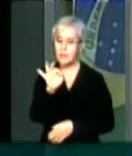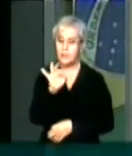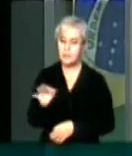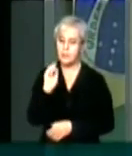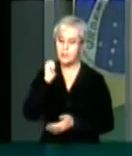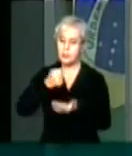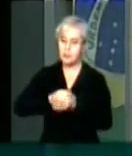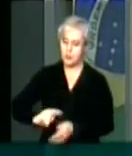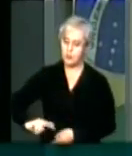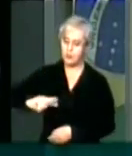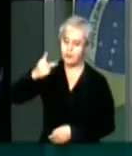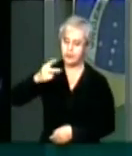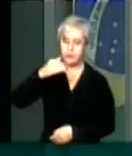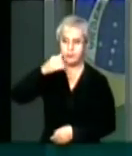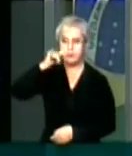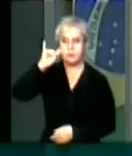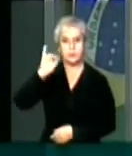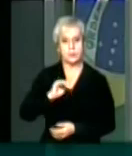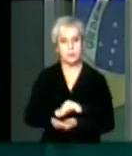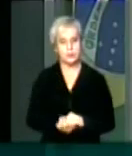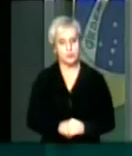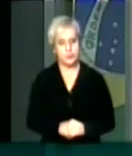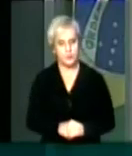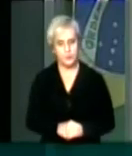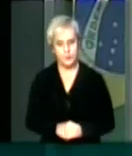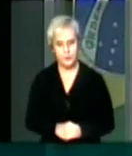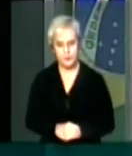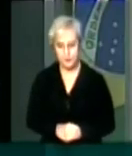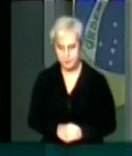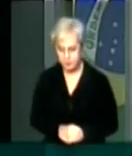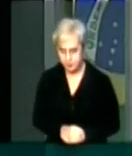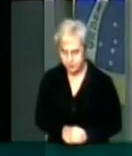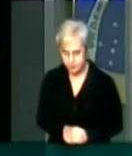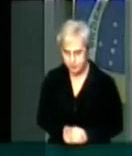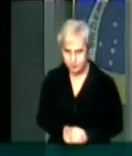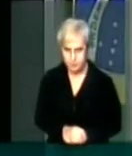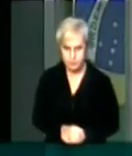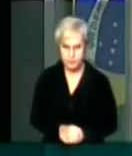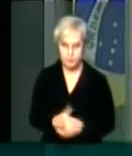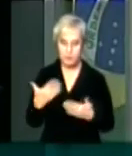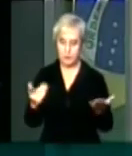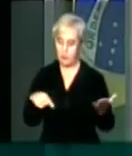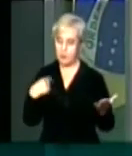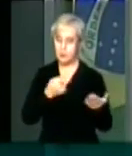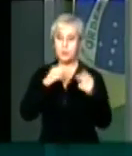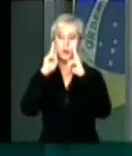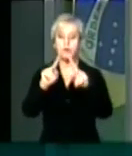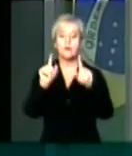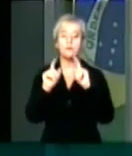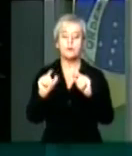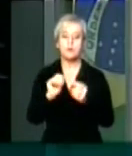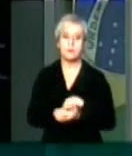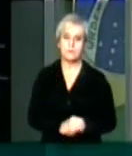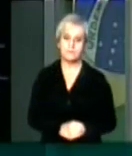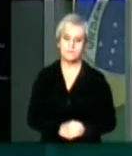45% de reajuste na conta domiciliar dos brasileiros e brasileiras. E o que nós vemos, senhor presidente, é um